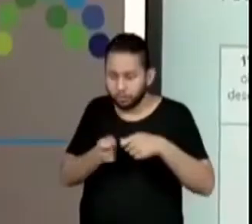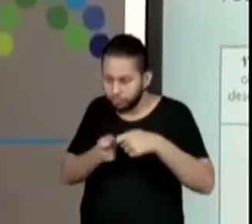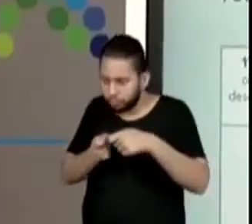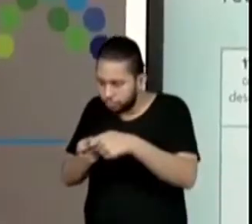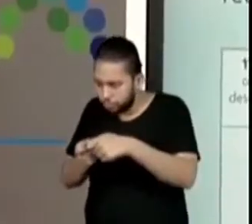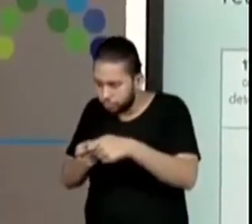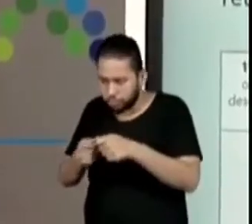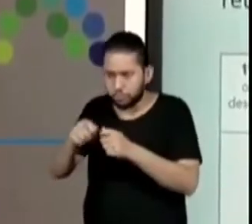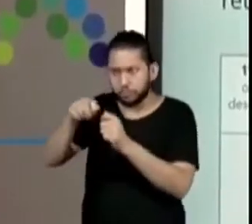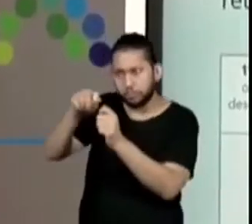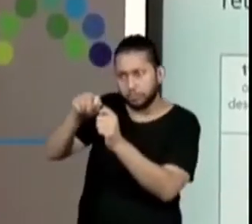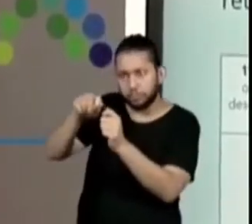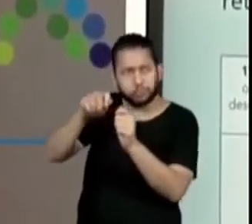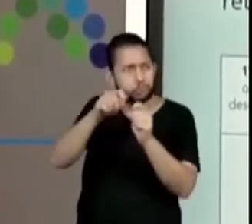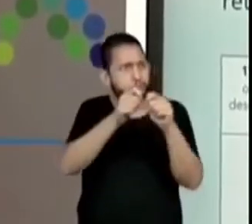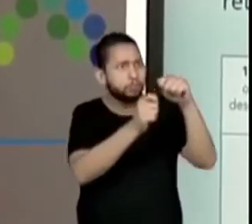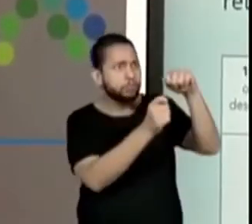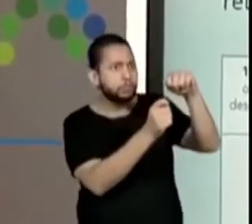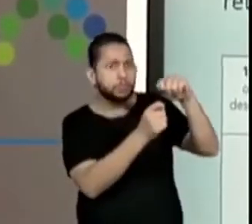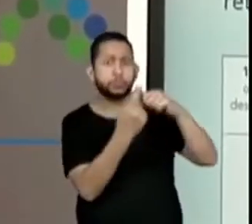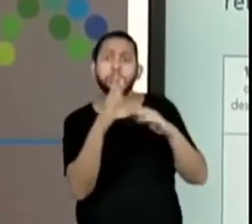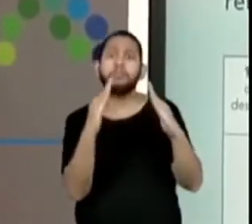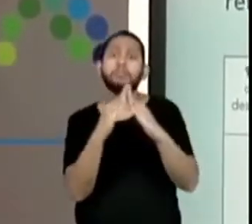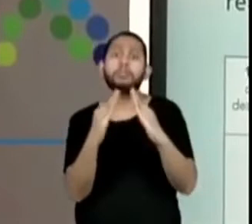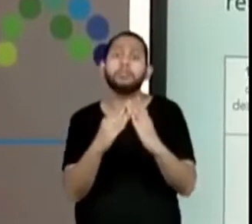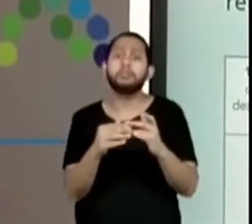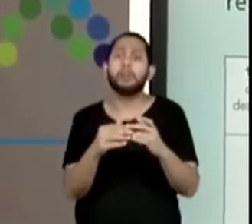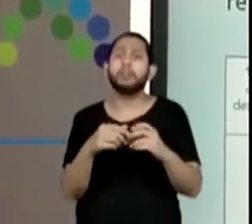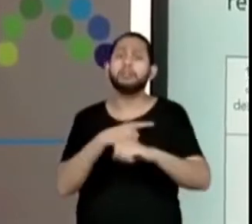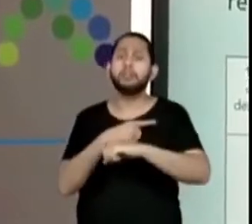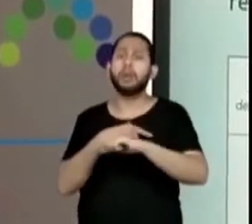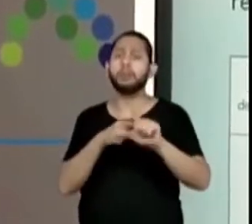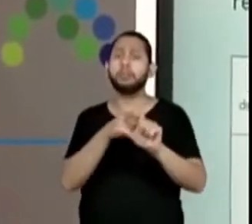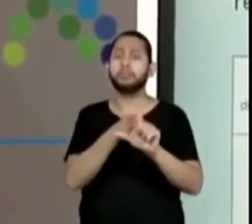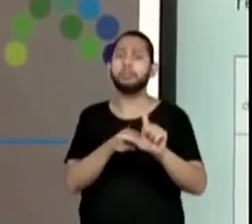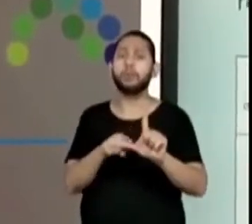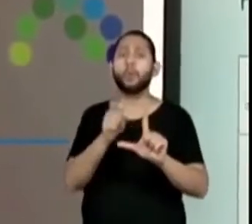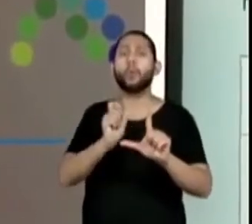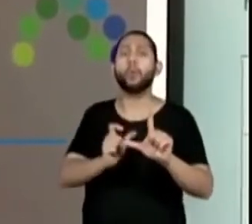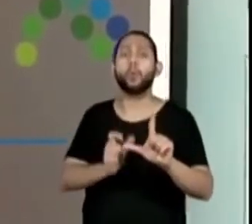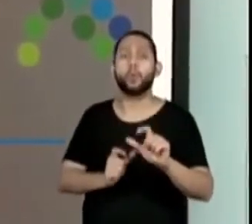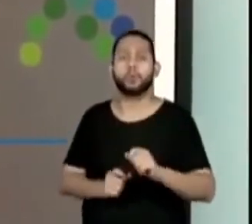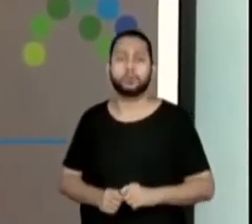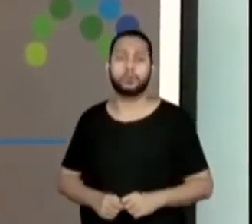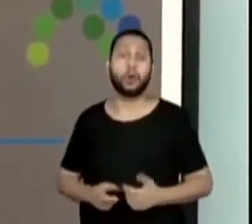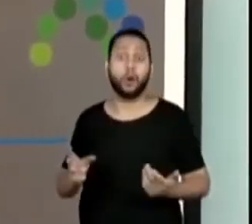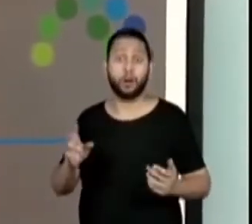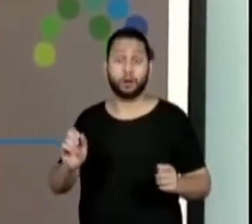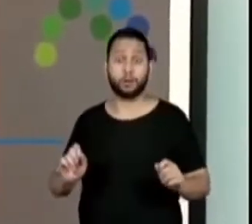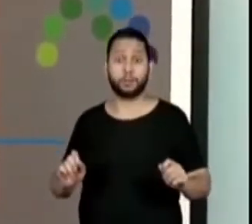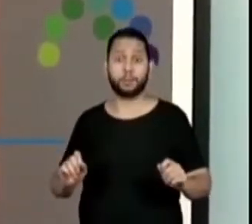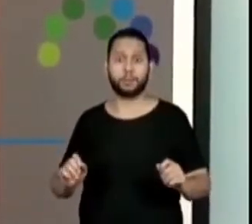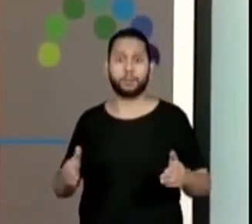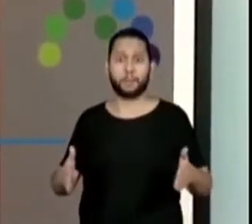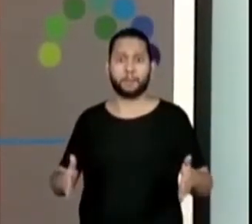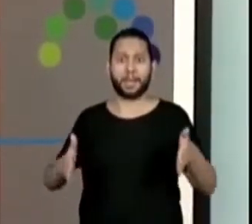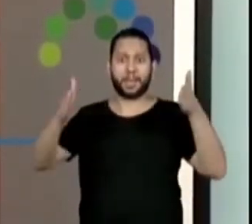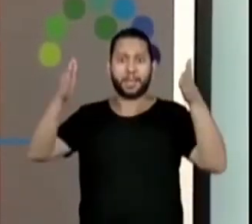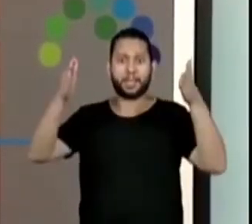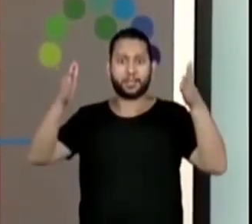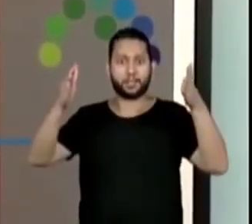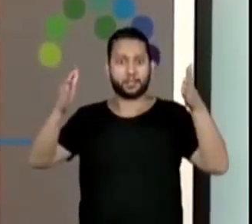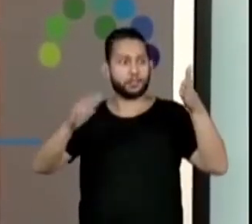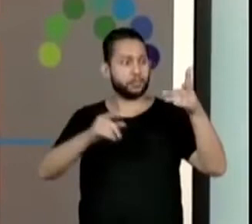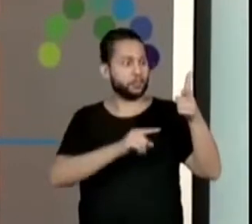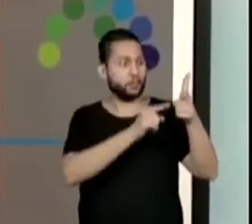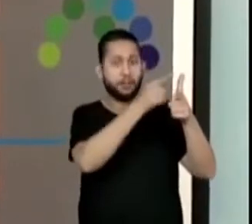no chat aí, onde vocês acham ângulo reto na sua casa? Já teve gente falando, né? No canto das paredes, tá bem? A